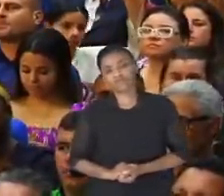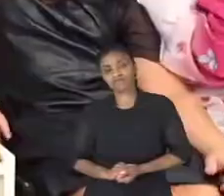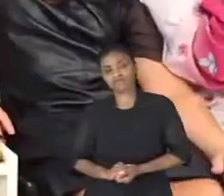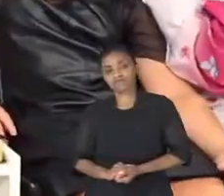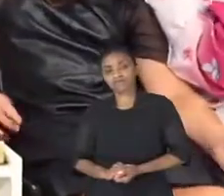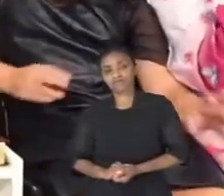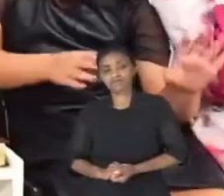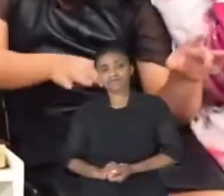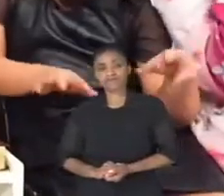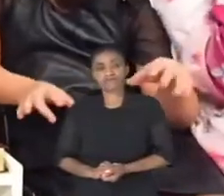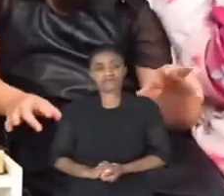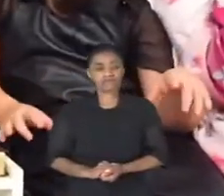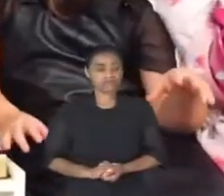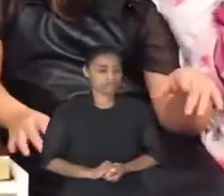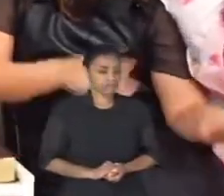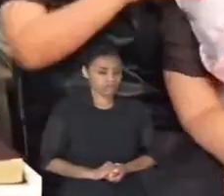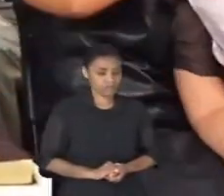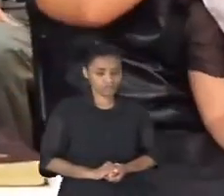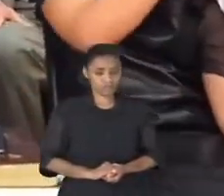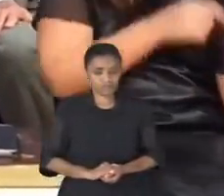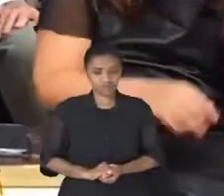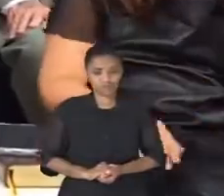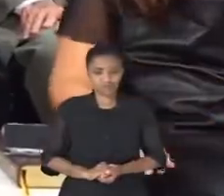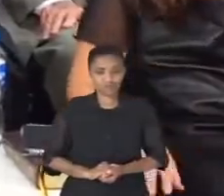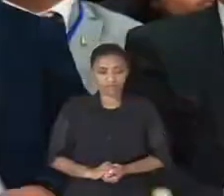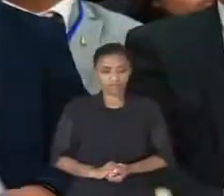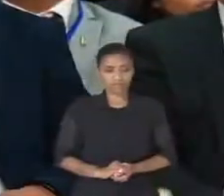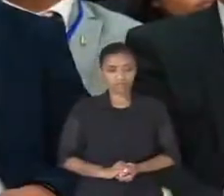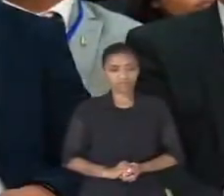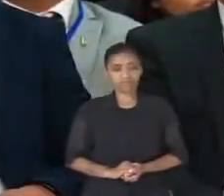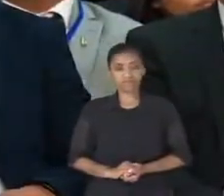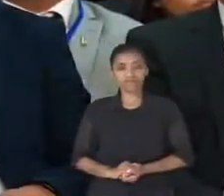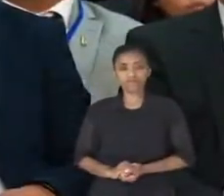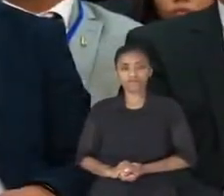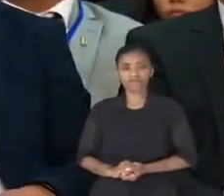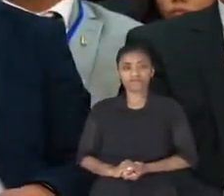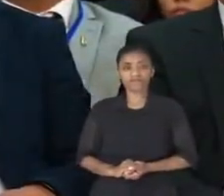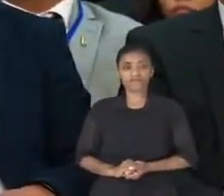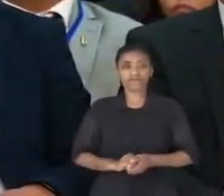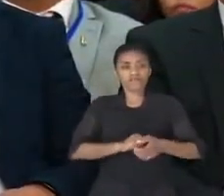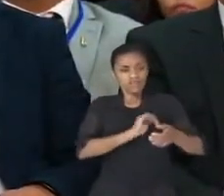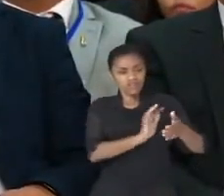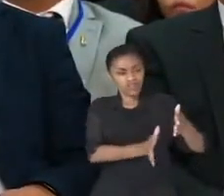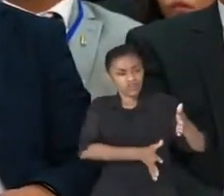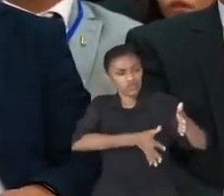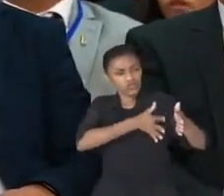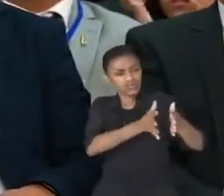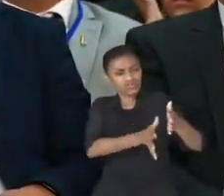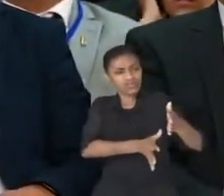E os vagões de trens vazios